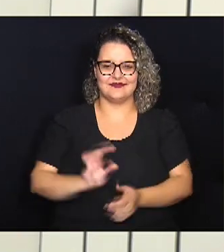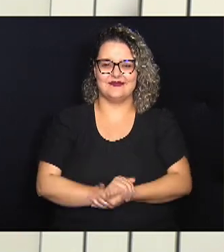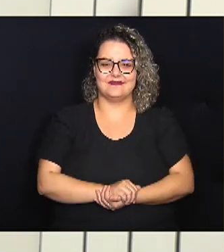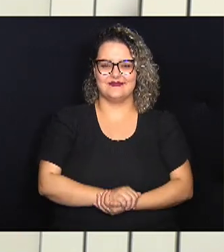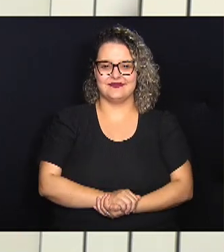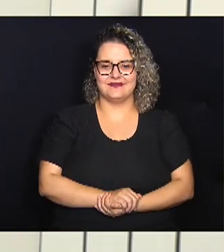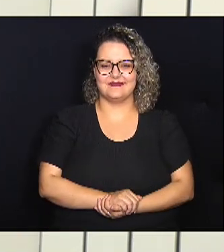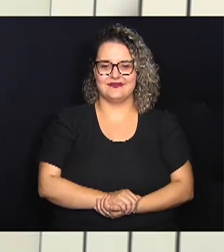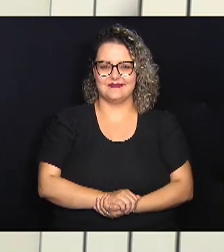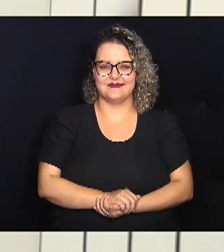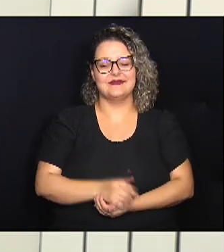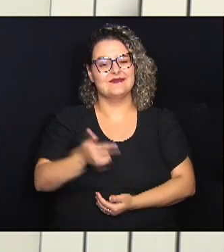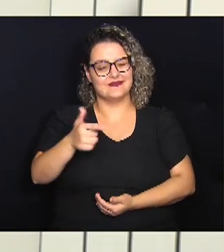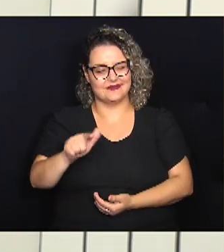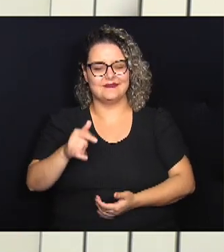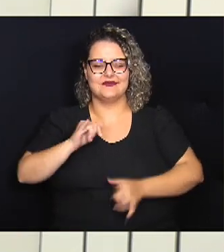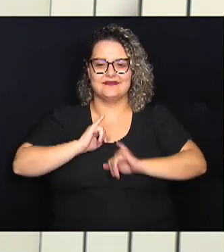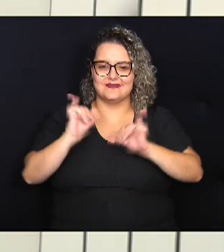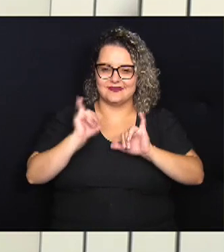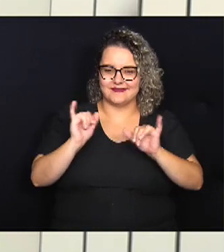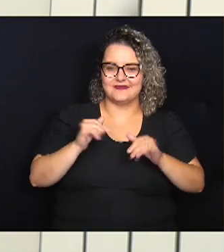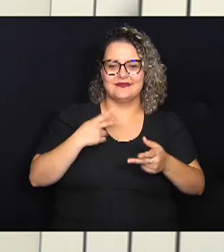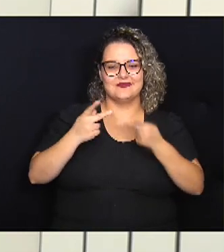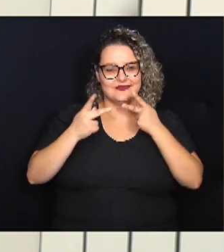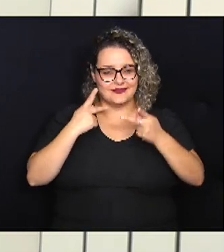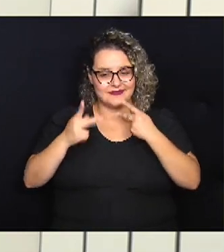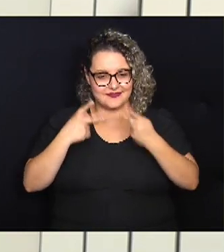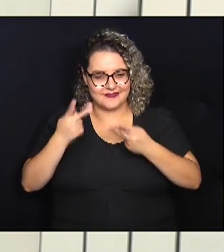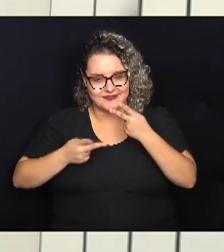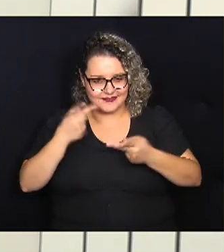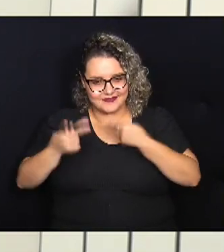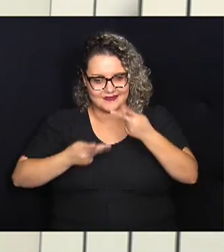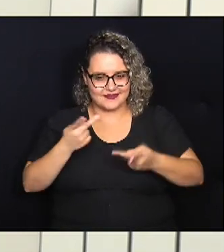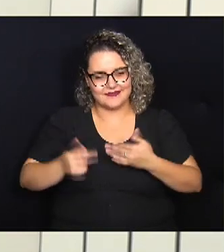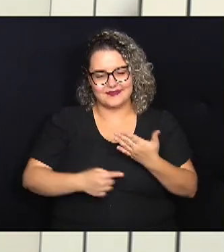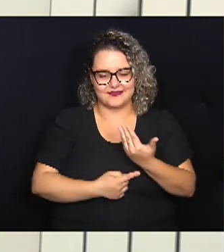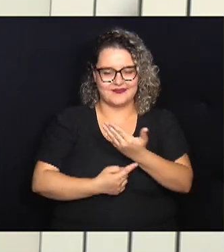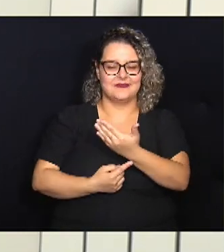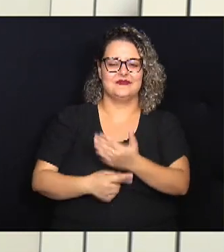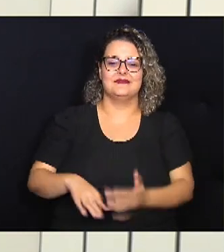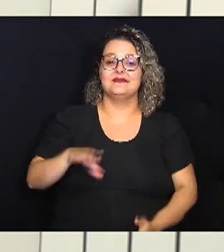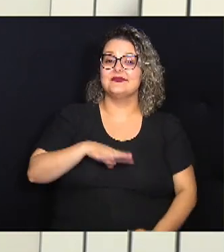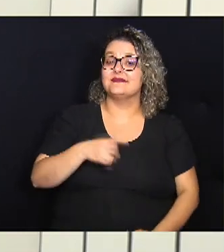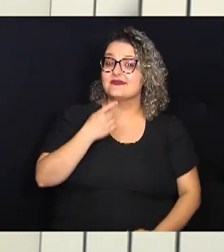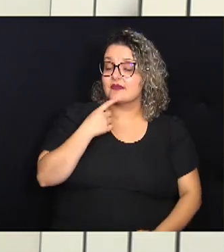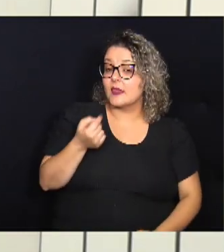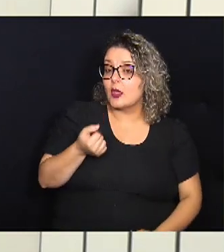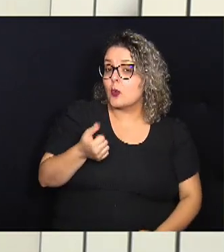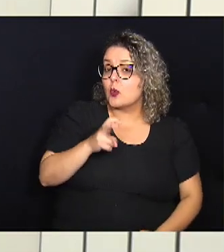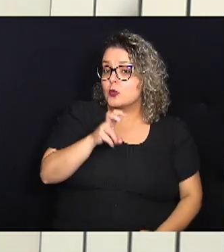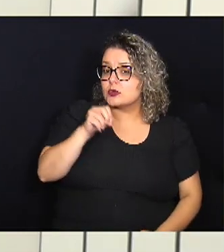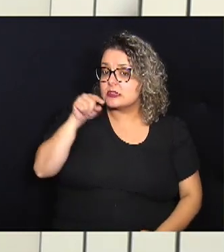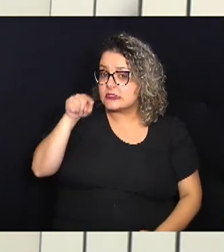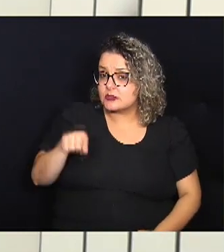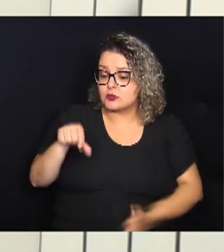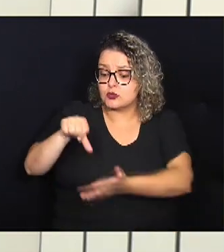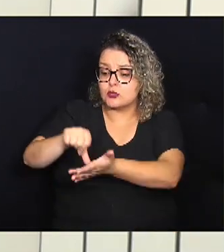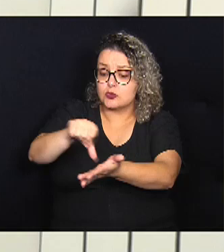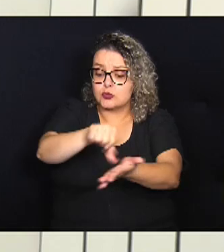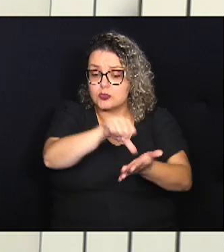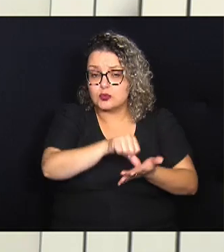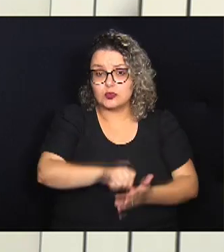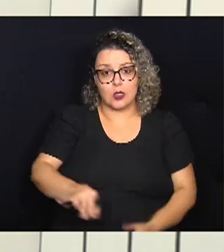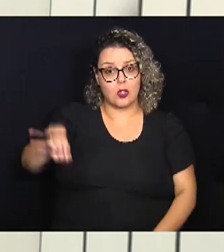podcamp.ima.sp.gov.br. E a gente continua falando de tecnologia, porque Campinas tem quase 50 pontos de Wi-Fi